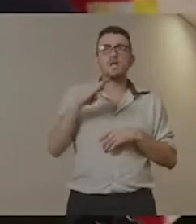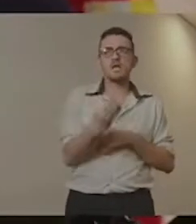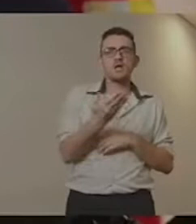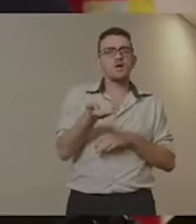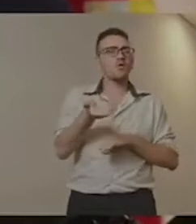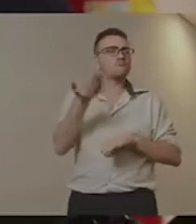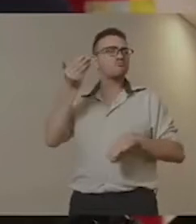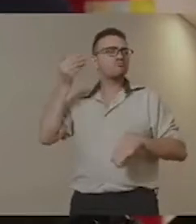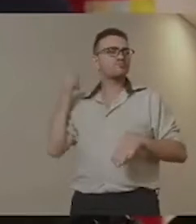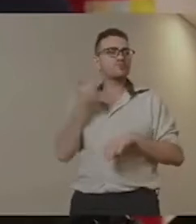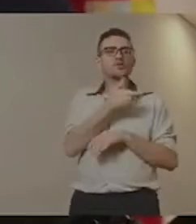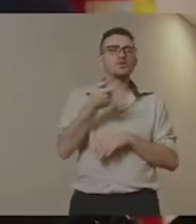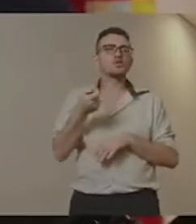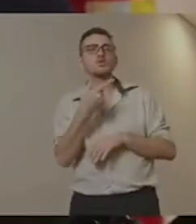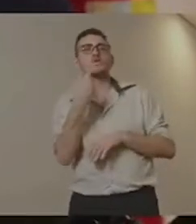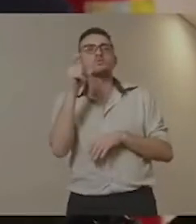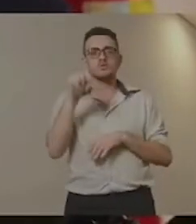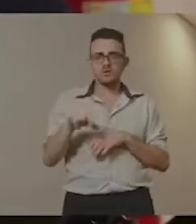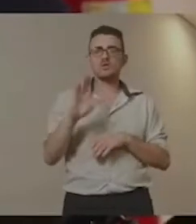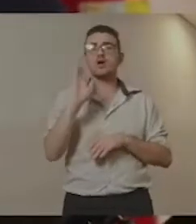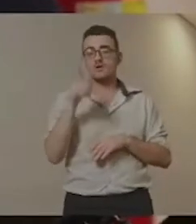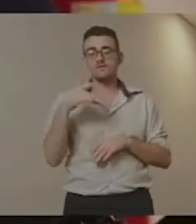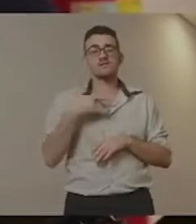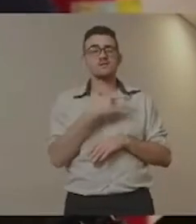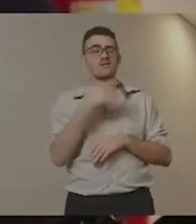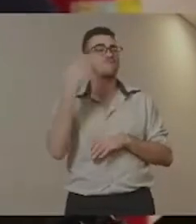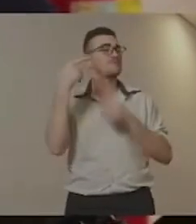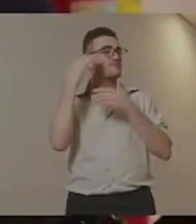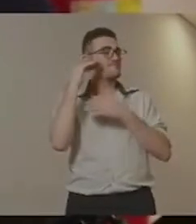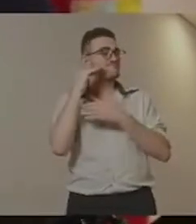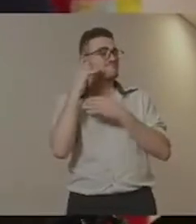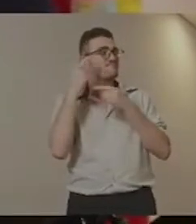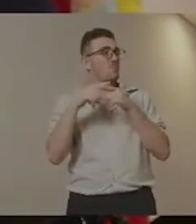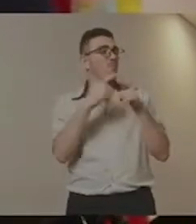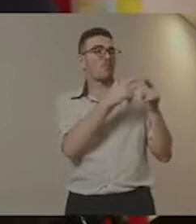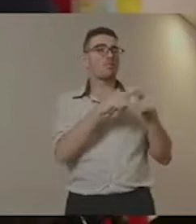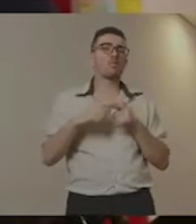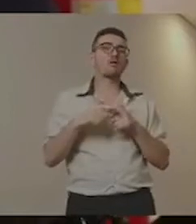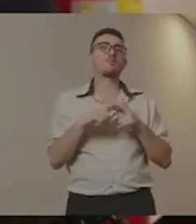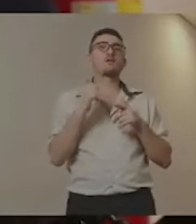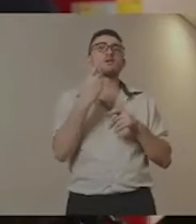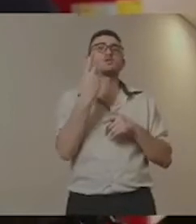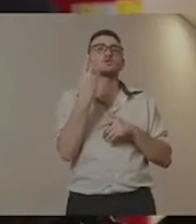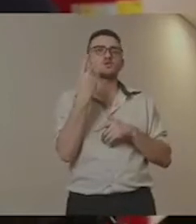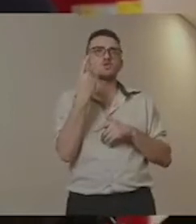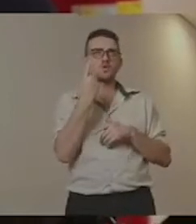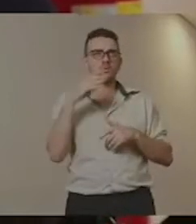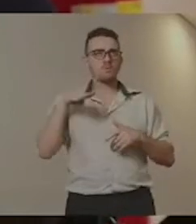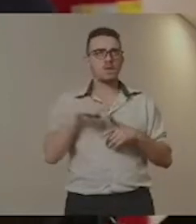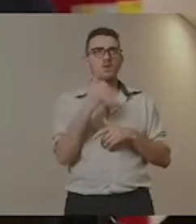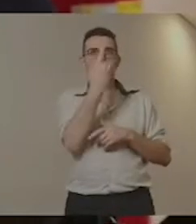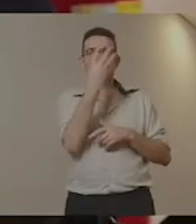E desse 1 bilhão de pessoas, 14% são jovens. E a gente tem essa realidade dentro da nossa escola. Quando